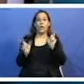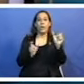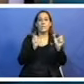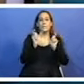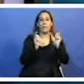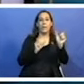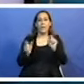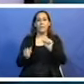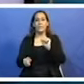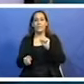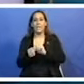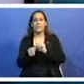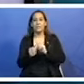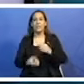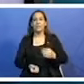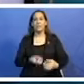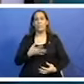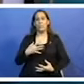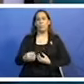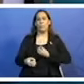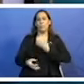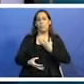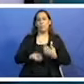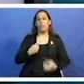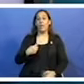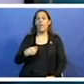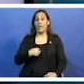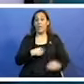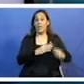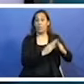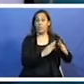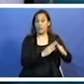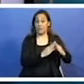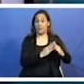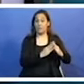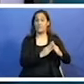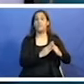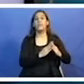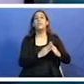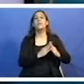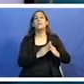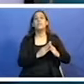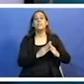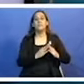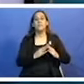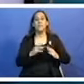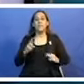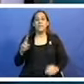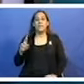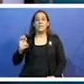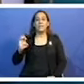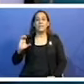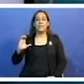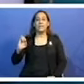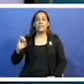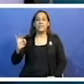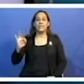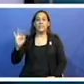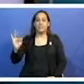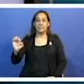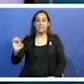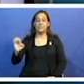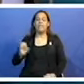poesia formar. Moro hoje no Recife, onde sou educadora. Mas sou de Campina Grande,